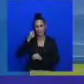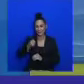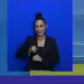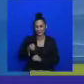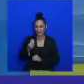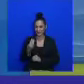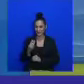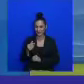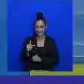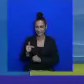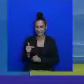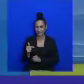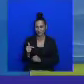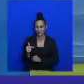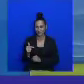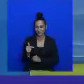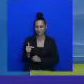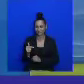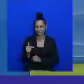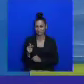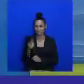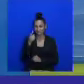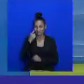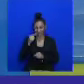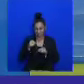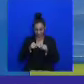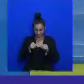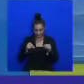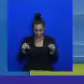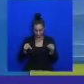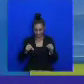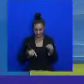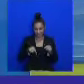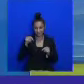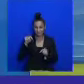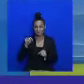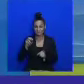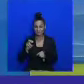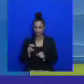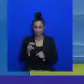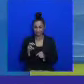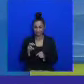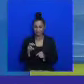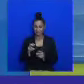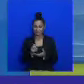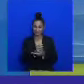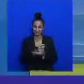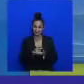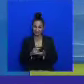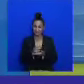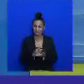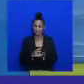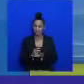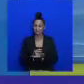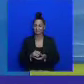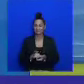número 37. E vamos confirmar então os 5 números sorteados da quina.